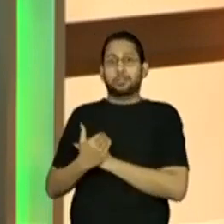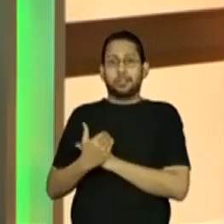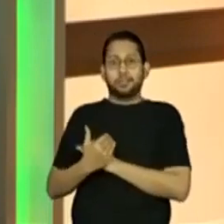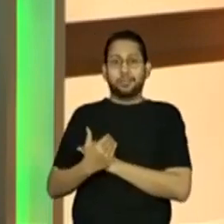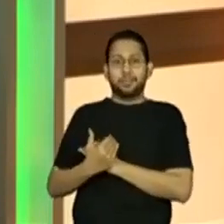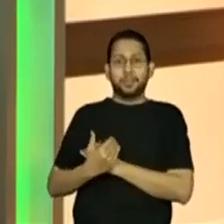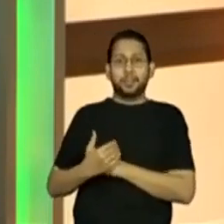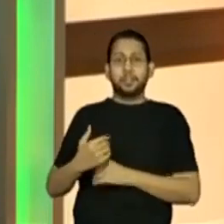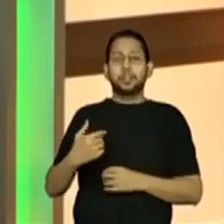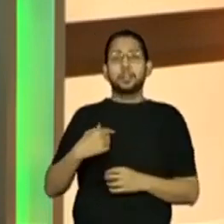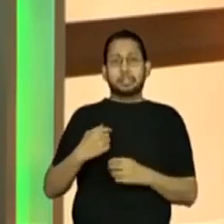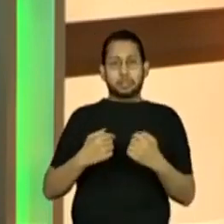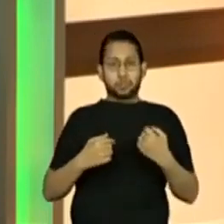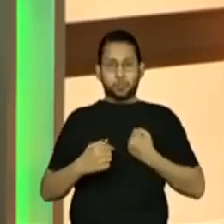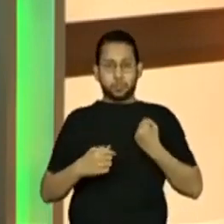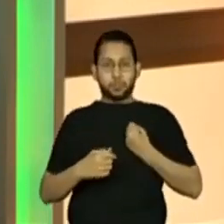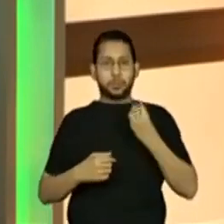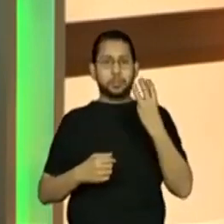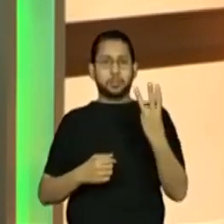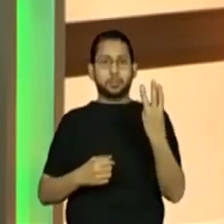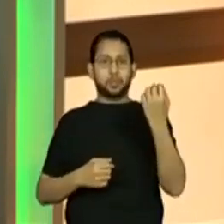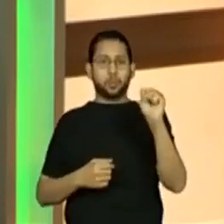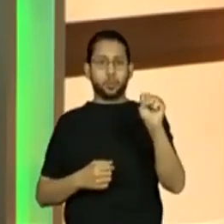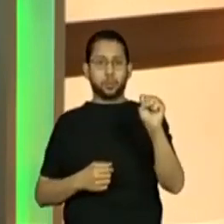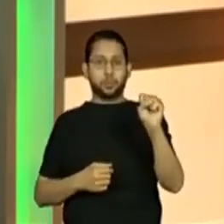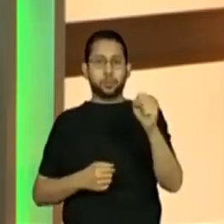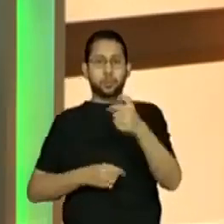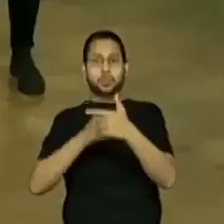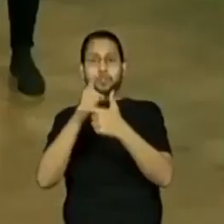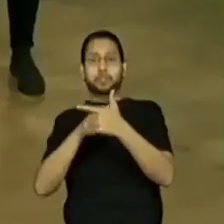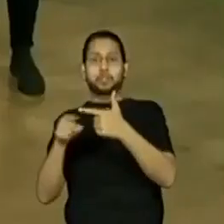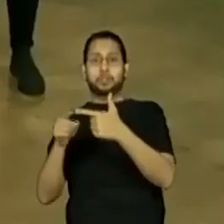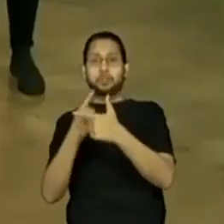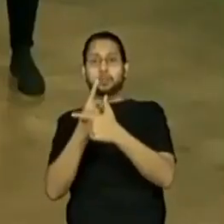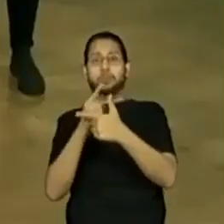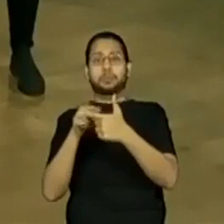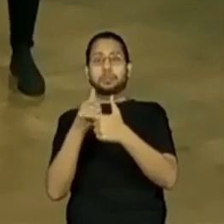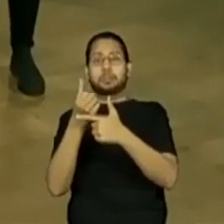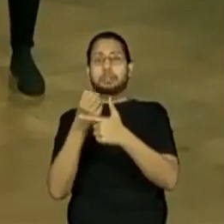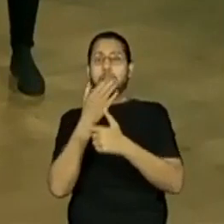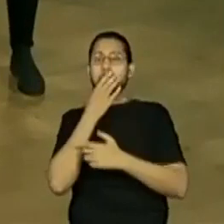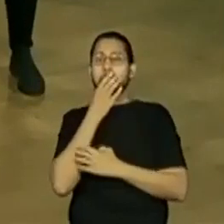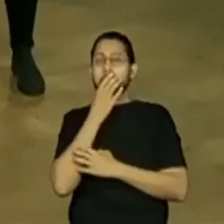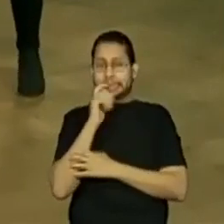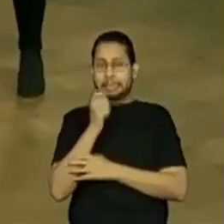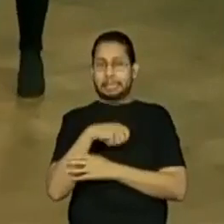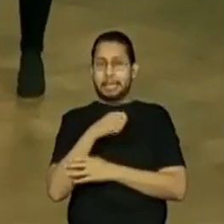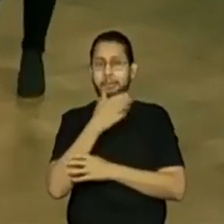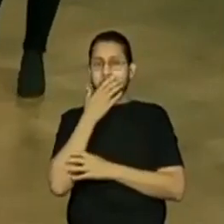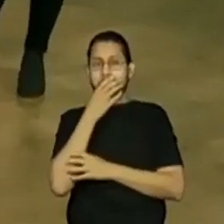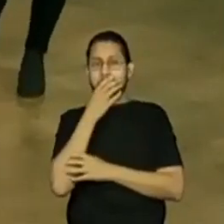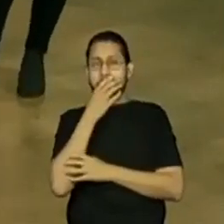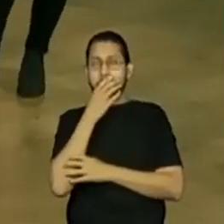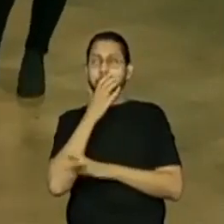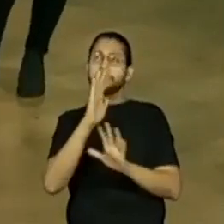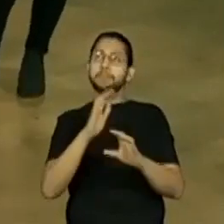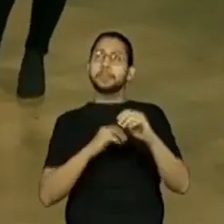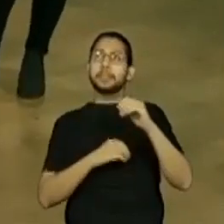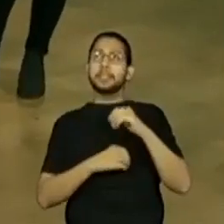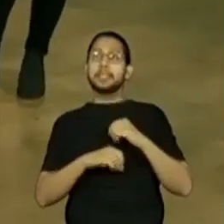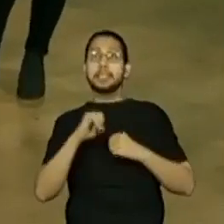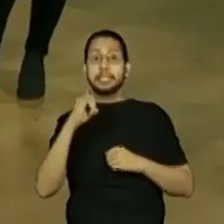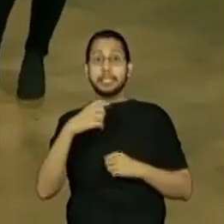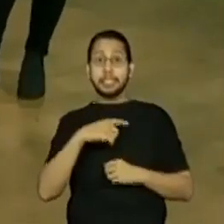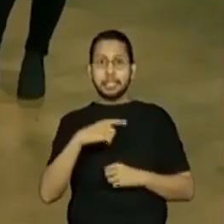pegar o número 38 e dividir pela sua altura? Eu acho um jeito legal. Pode ser? Mas e se eu pegasse a